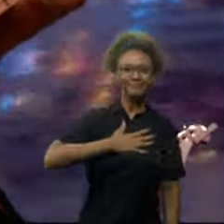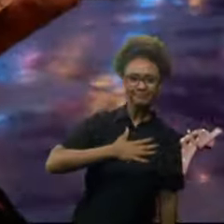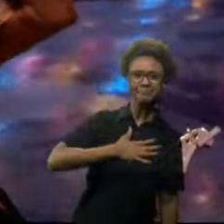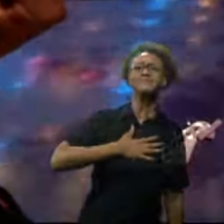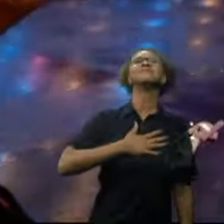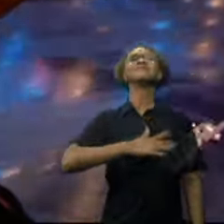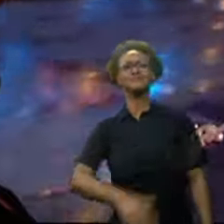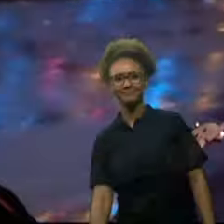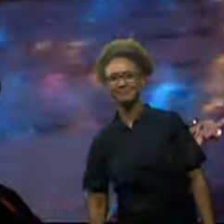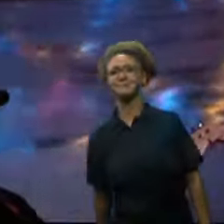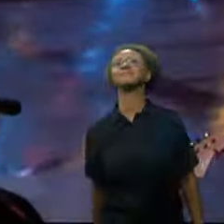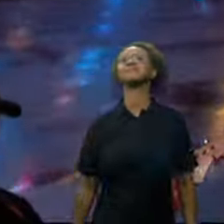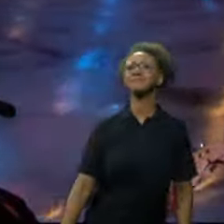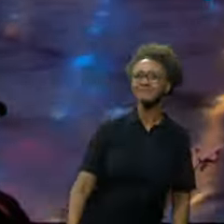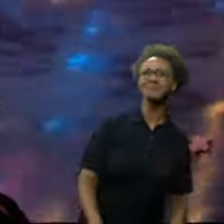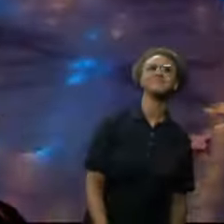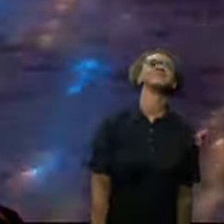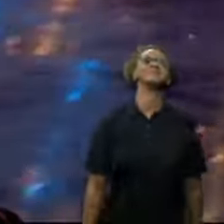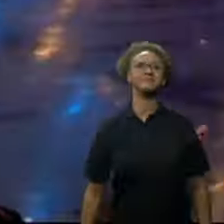senhor